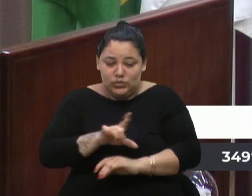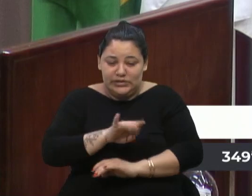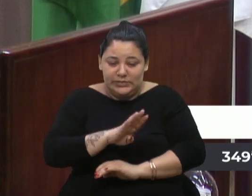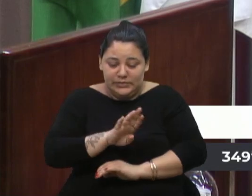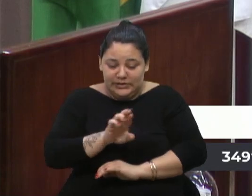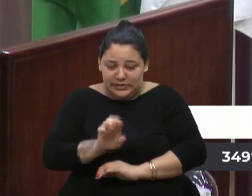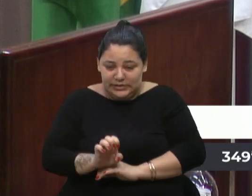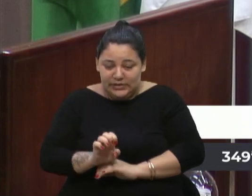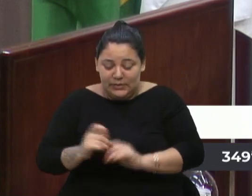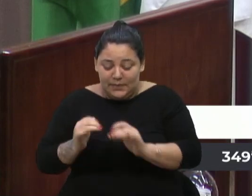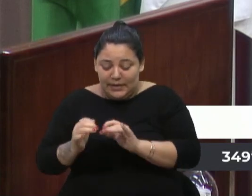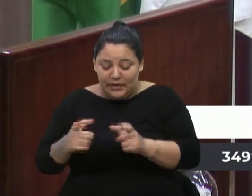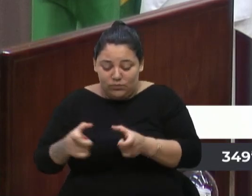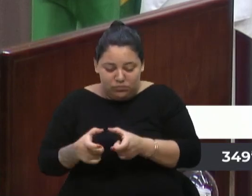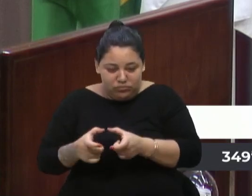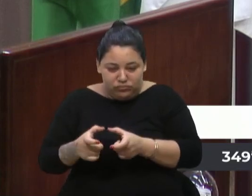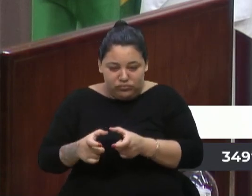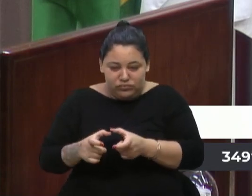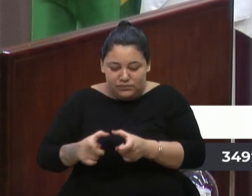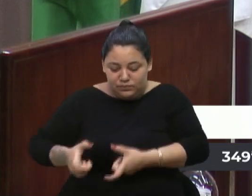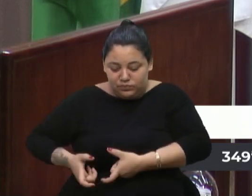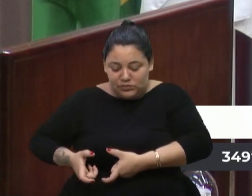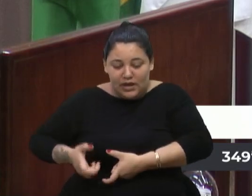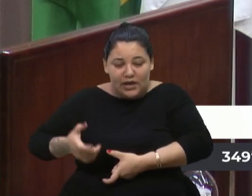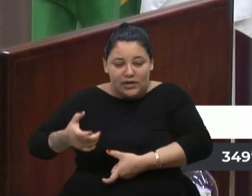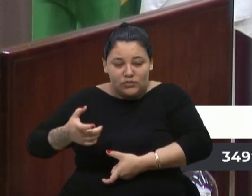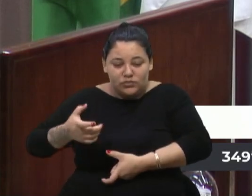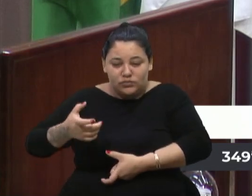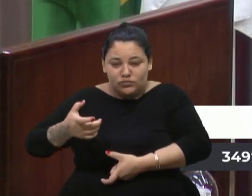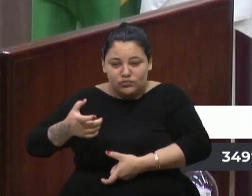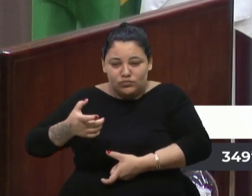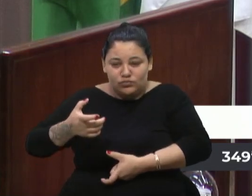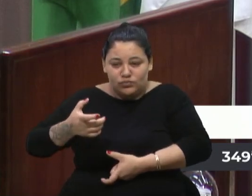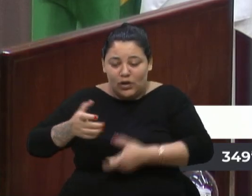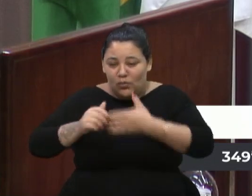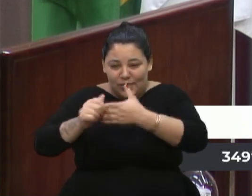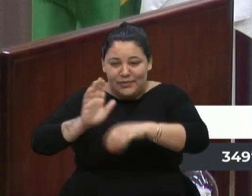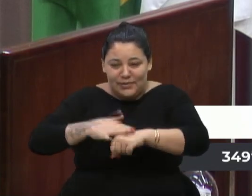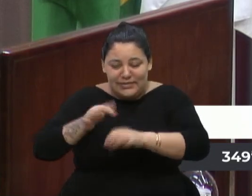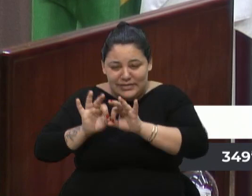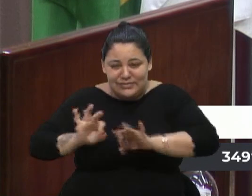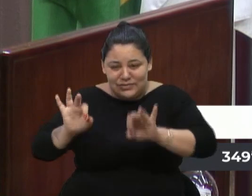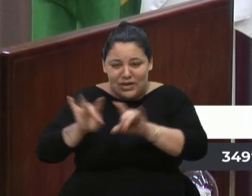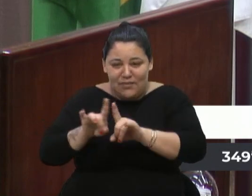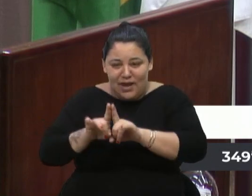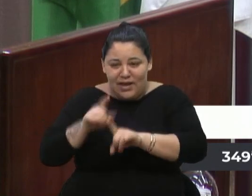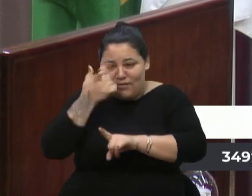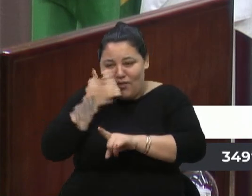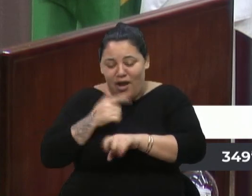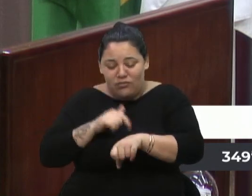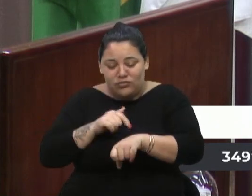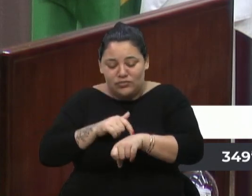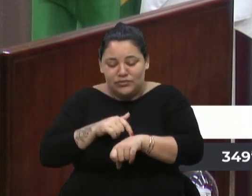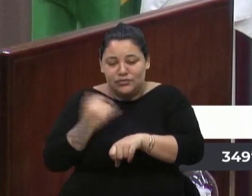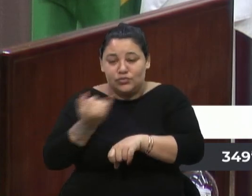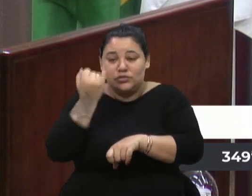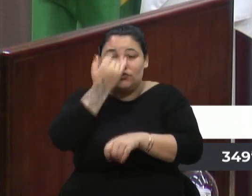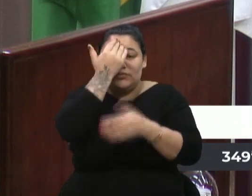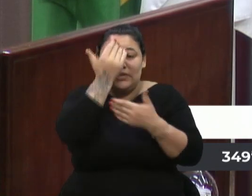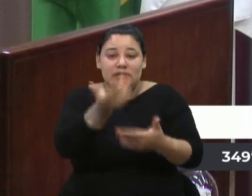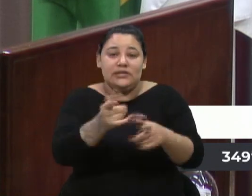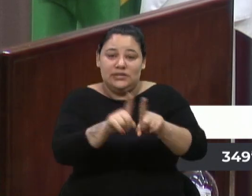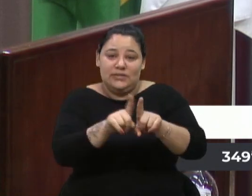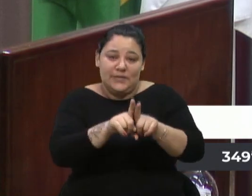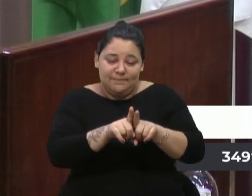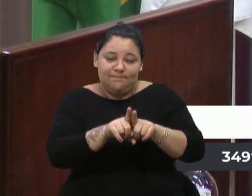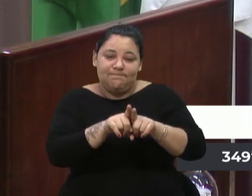é uma forma de monitoramento muito mais simples. Esses dias, e acho que também é um momento sempre importante para agradecer à